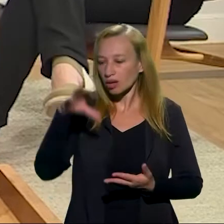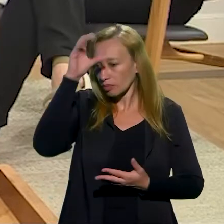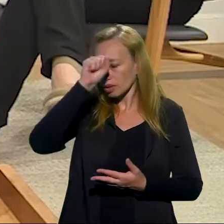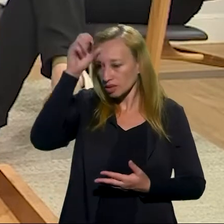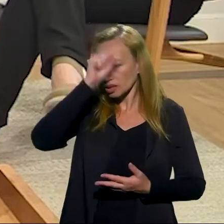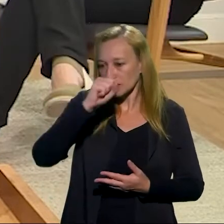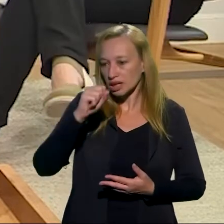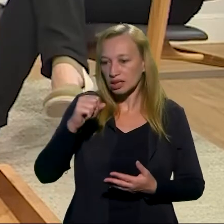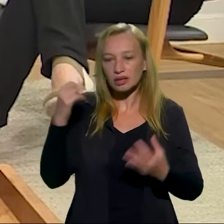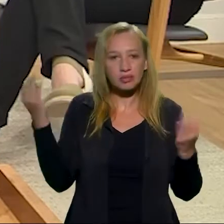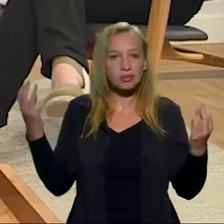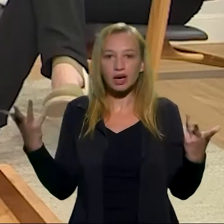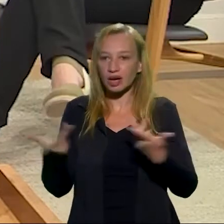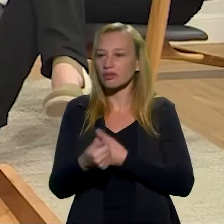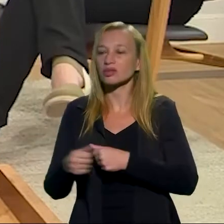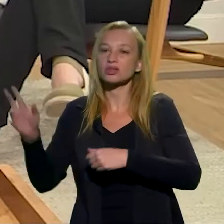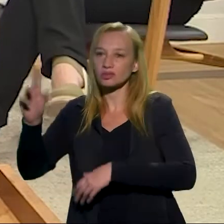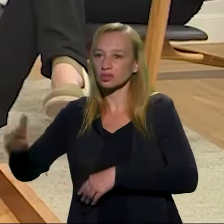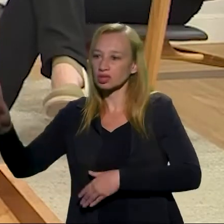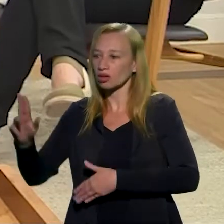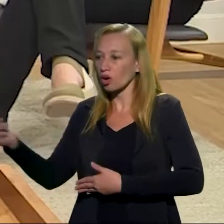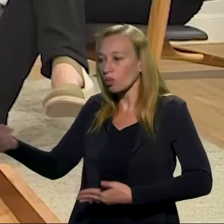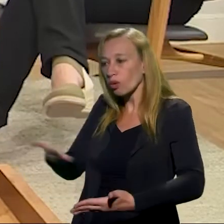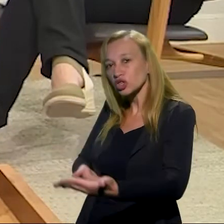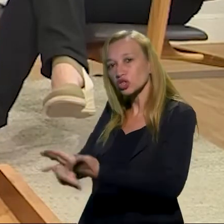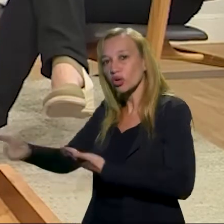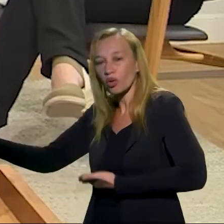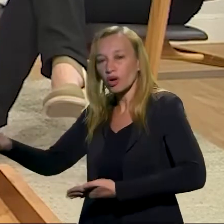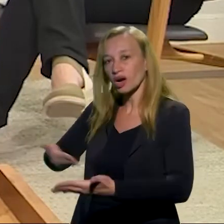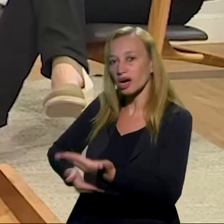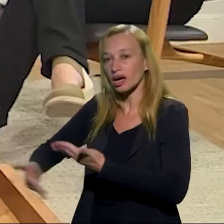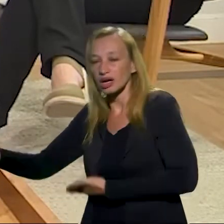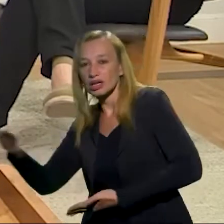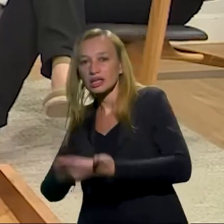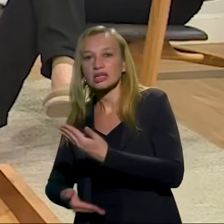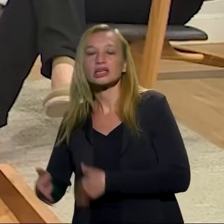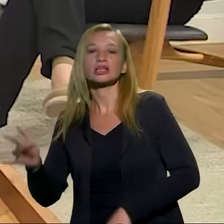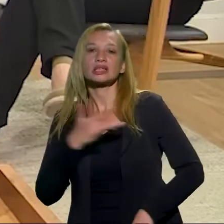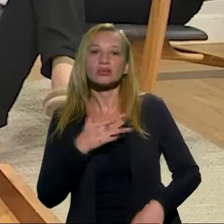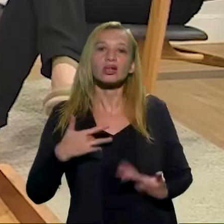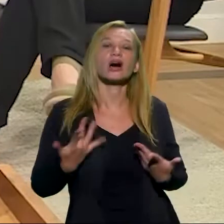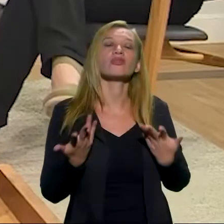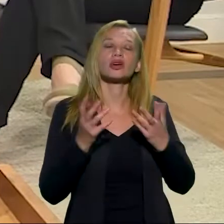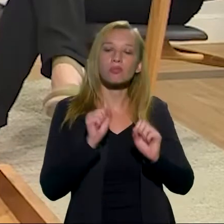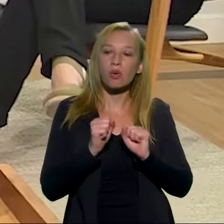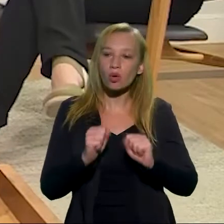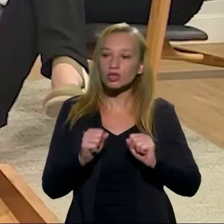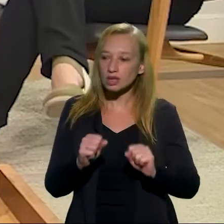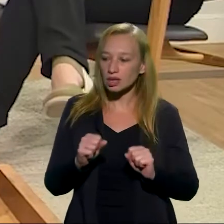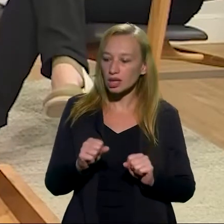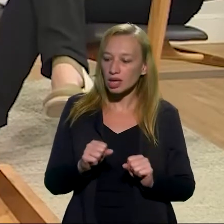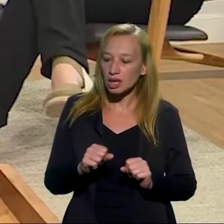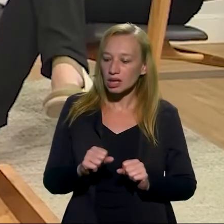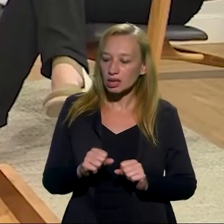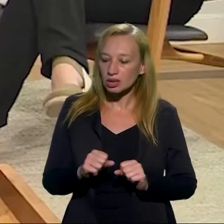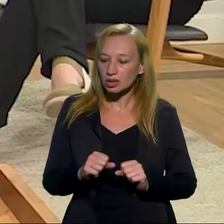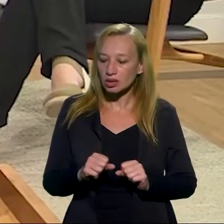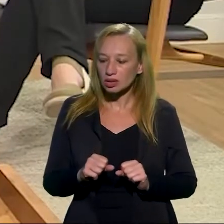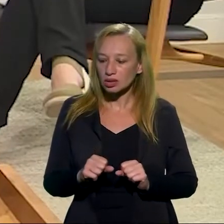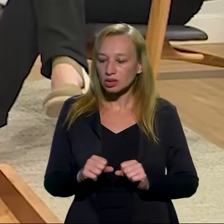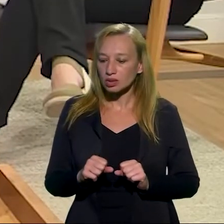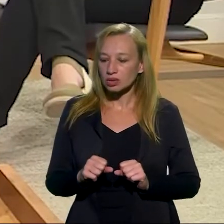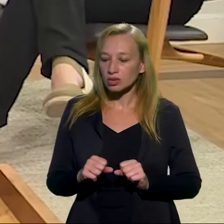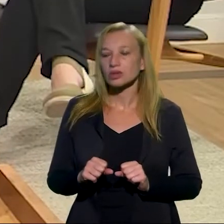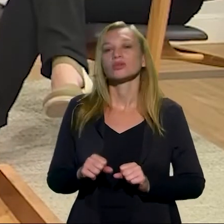um cenário de aprendizagem fantástico para as universidades. A troca é uma troca muito saudável, né, onde eu posso